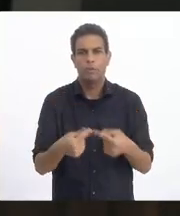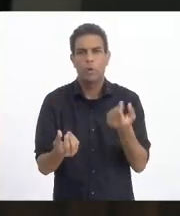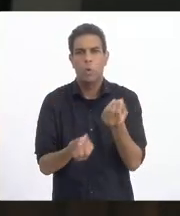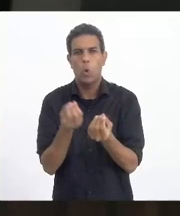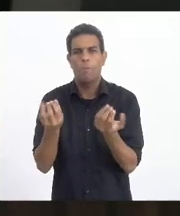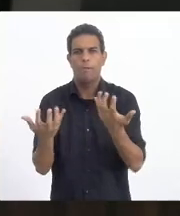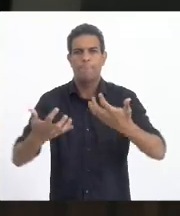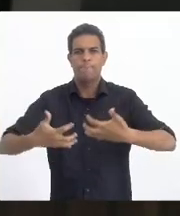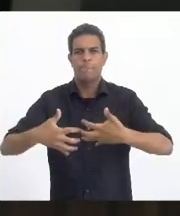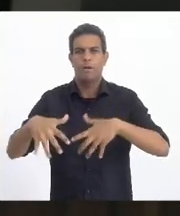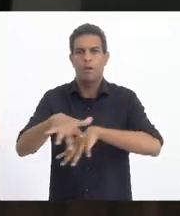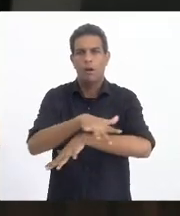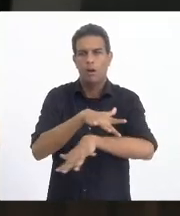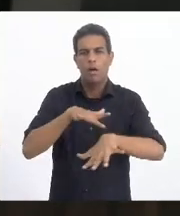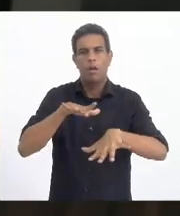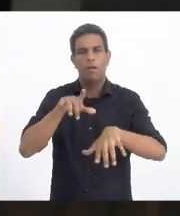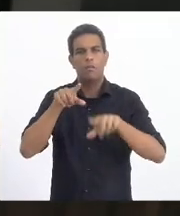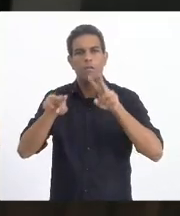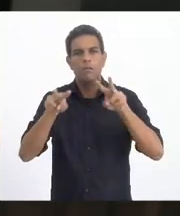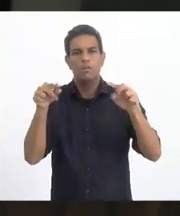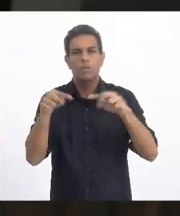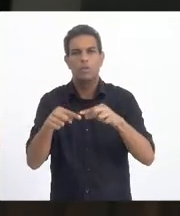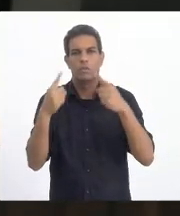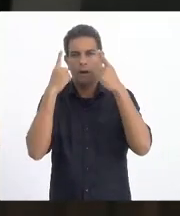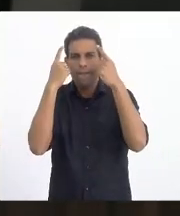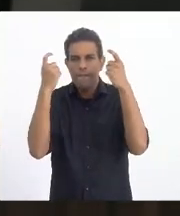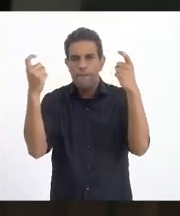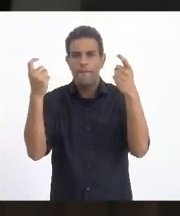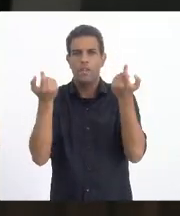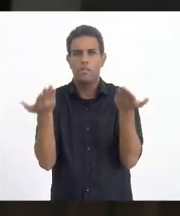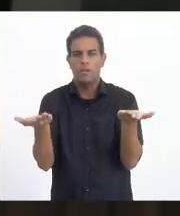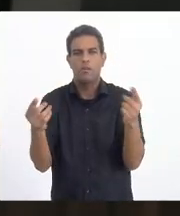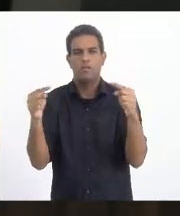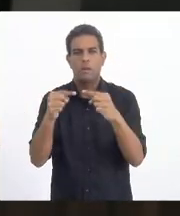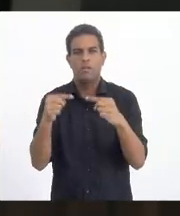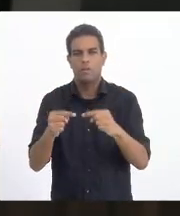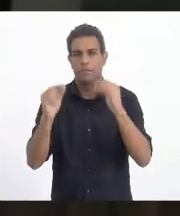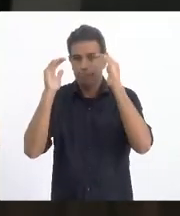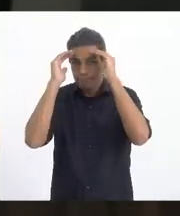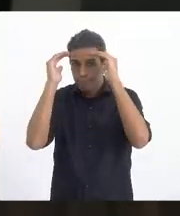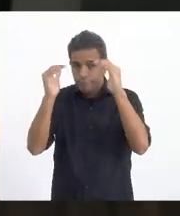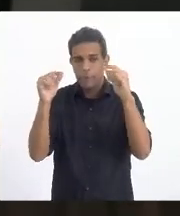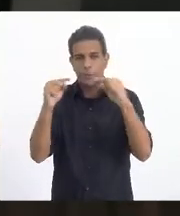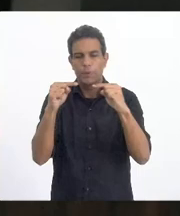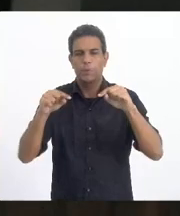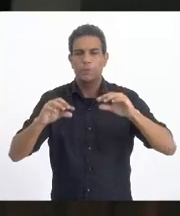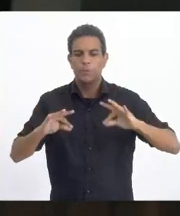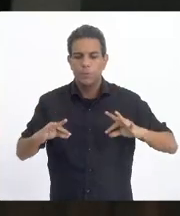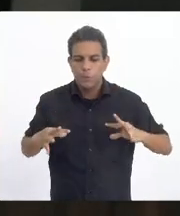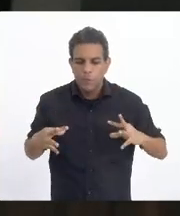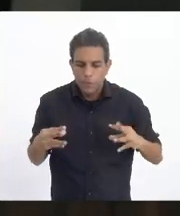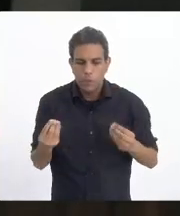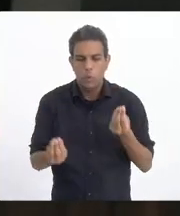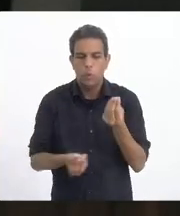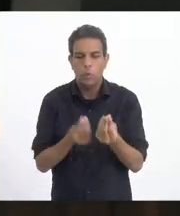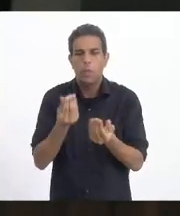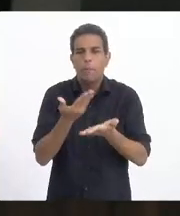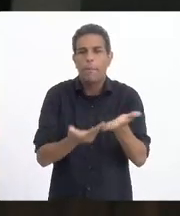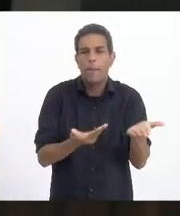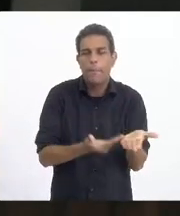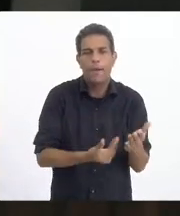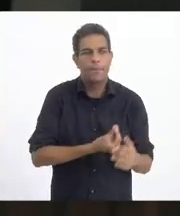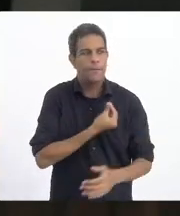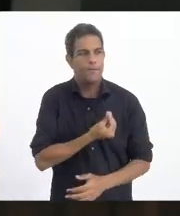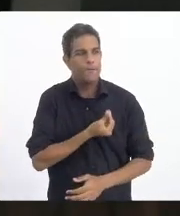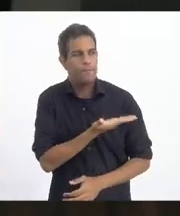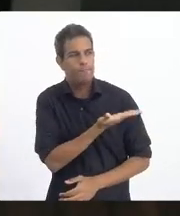combatendo essa violência enorme. A ele e a todos, todas que perderam suas